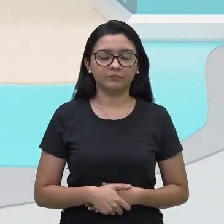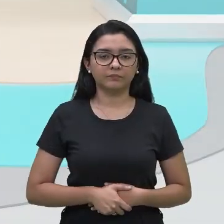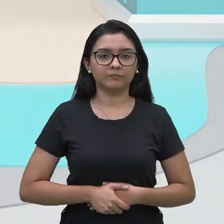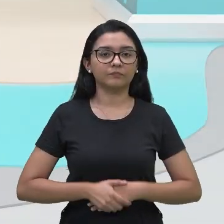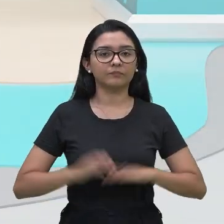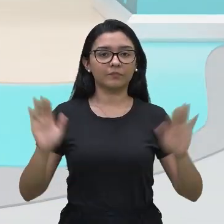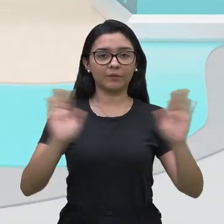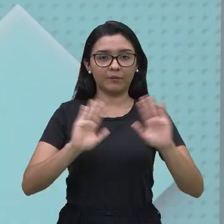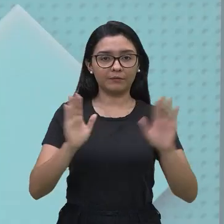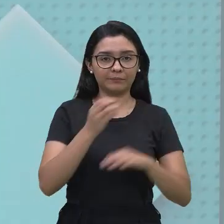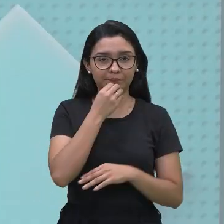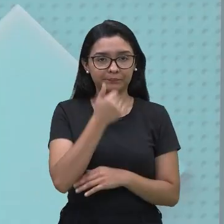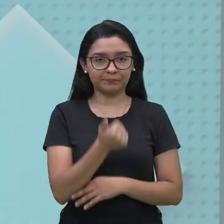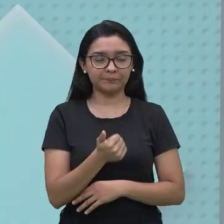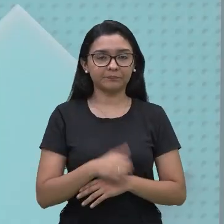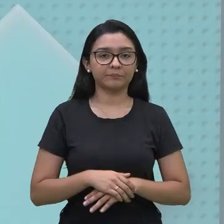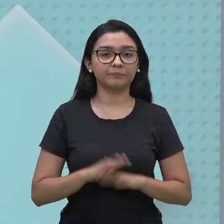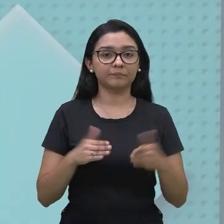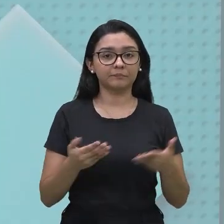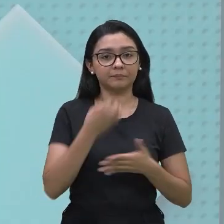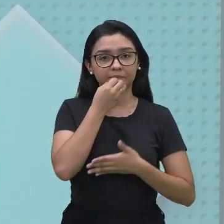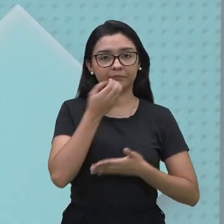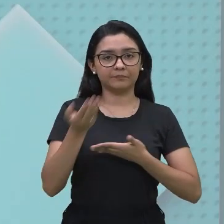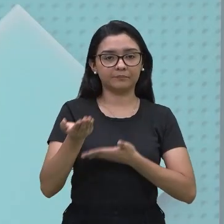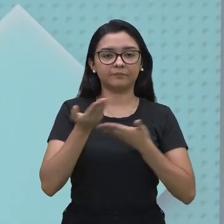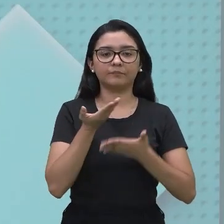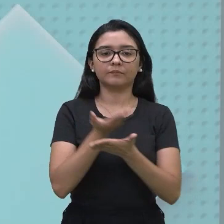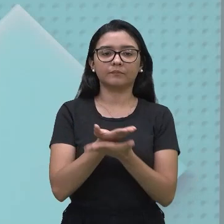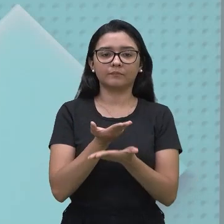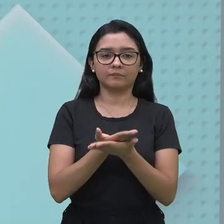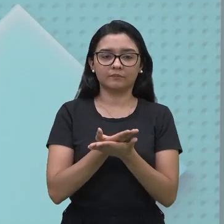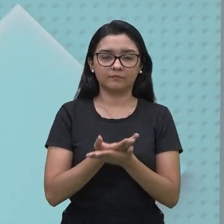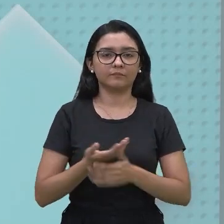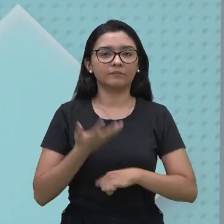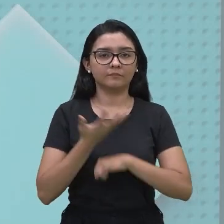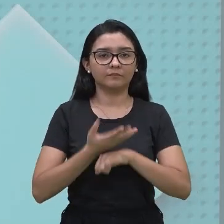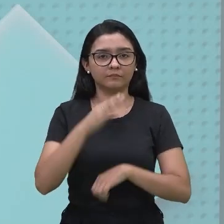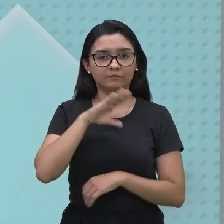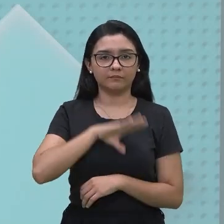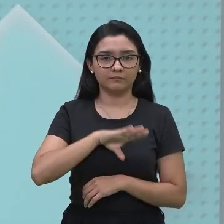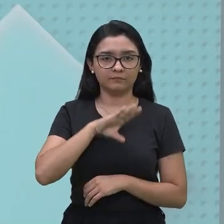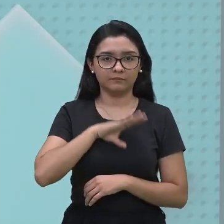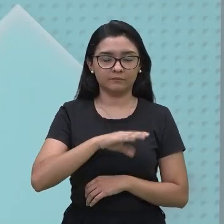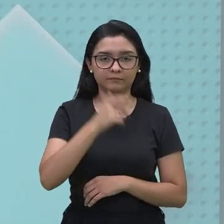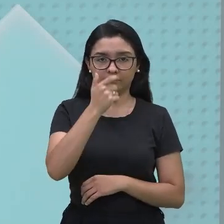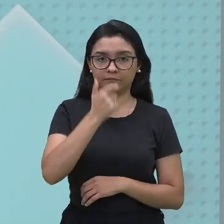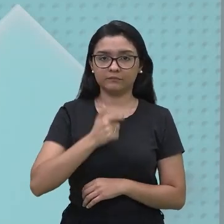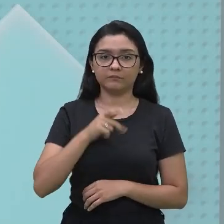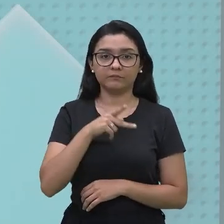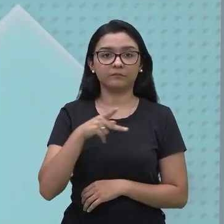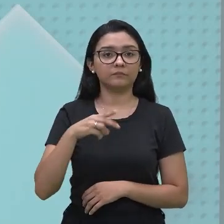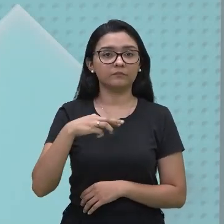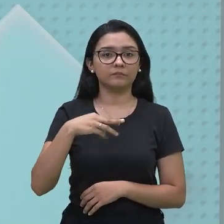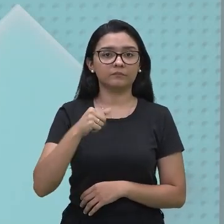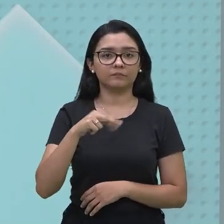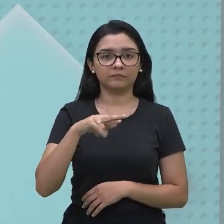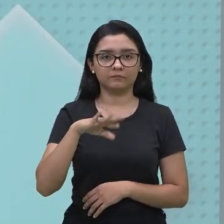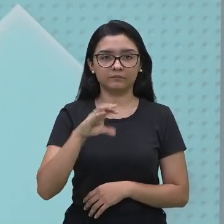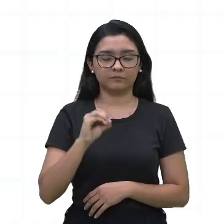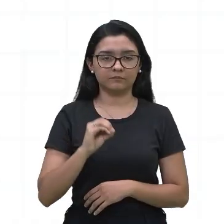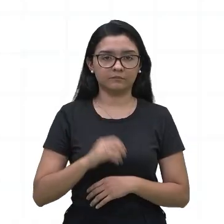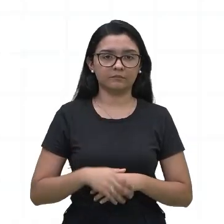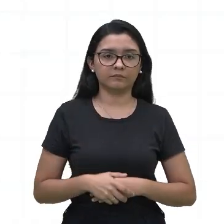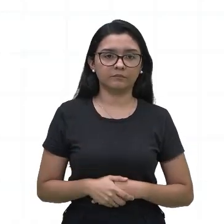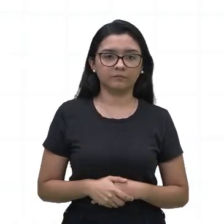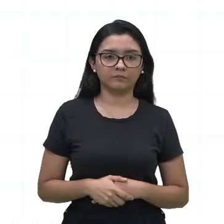Olá, tudo bem? Sejam bem-vindos a mais uma aula de língua portuguesa. Eu sou o professor Mário. Vamos à aula de